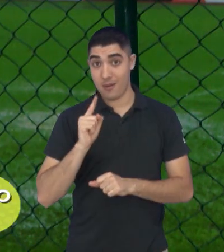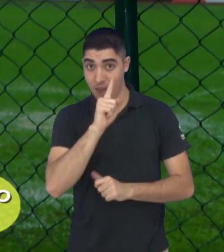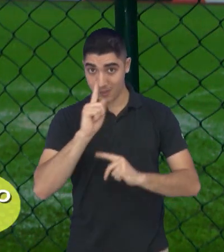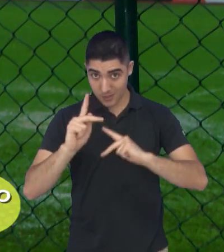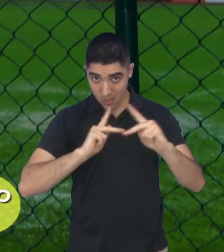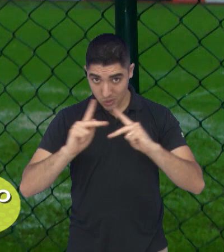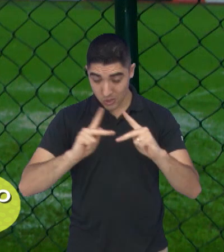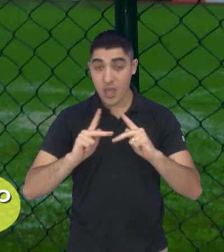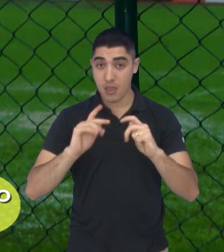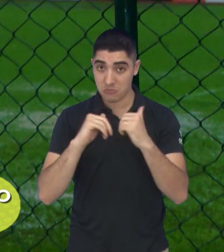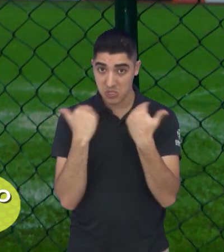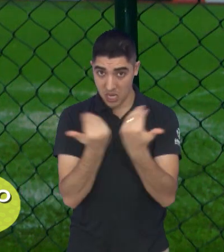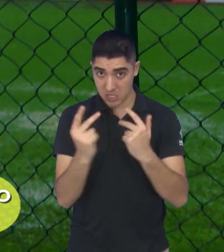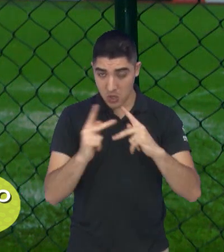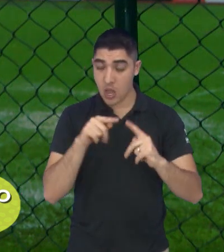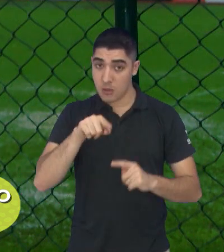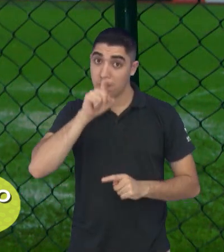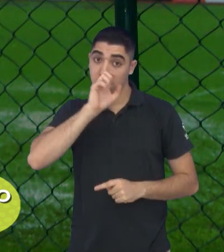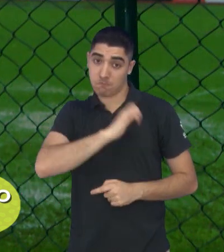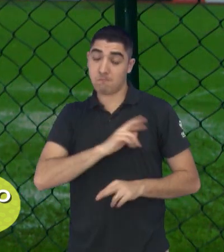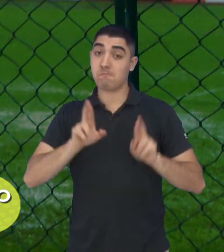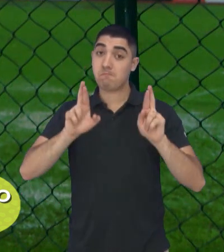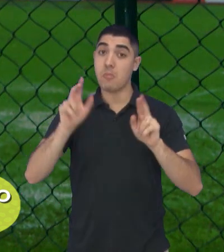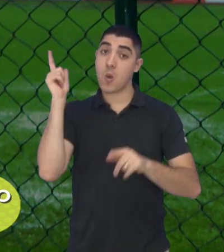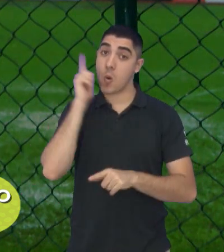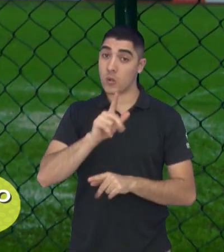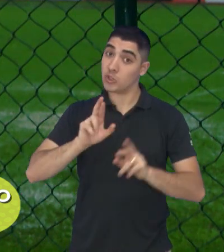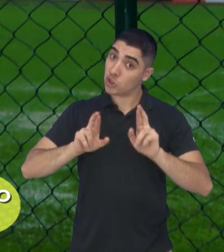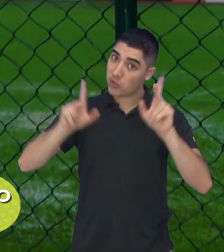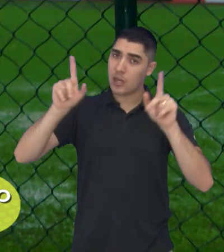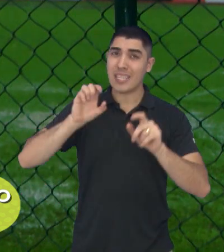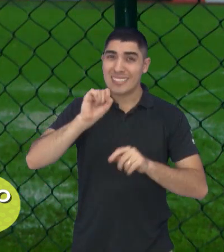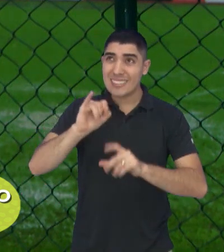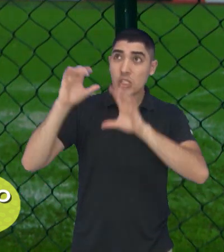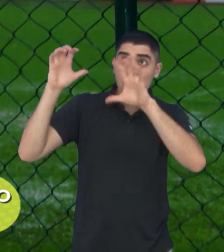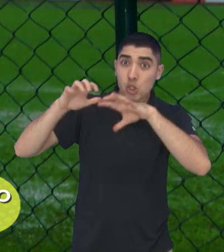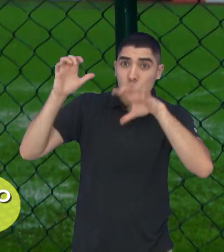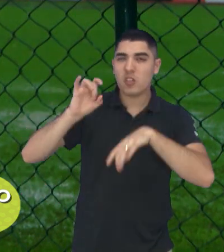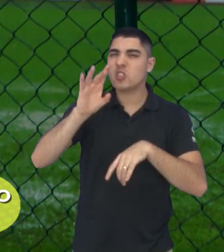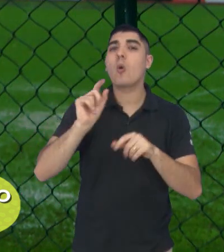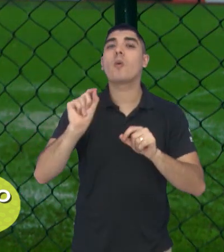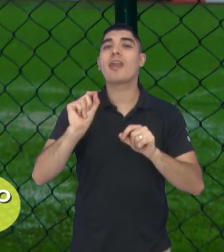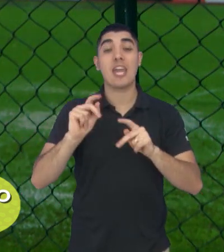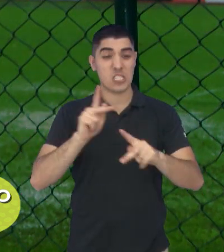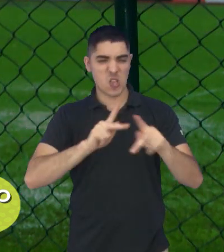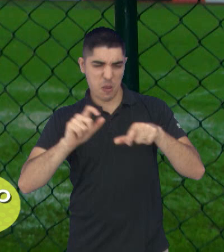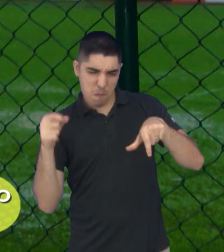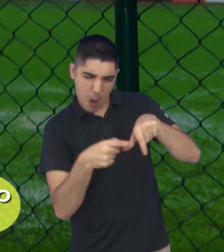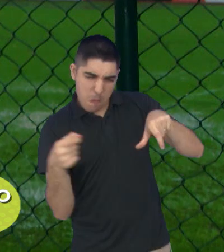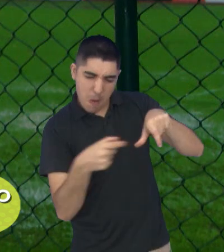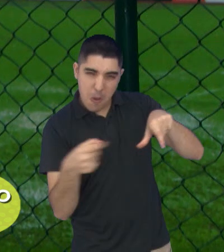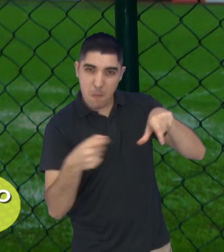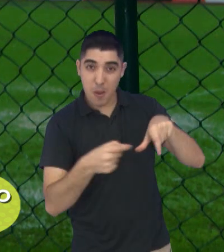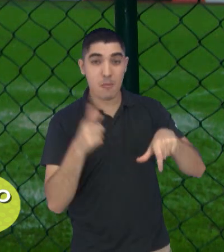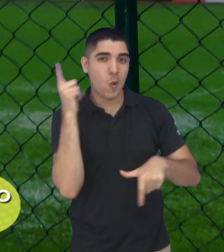o contexto seja diferente. E se tiver chuvas, que seja somente de gols, para o time tentar buscar o título da Copa Paulista.